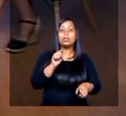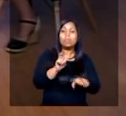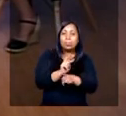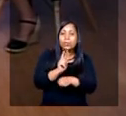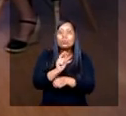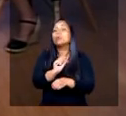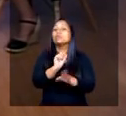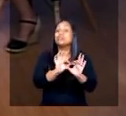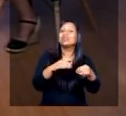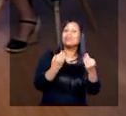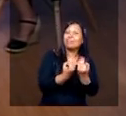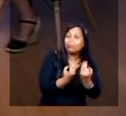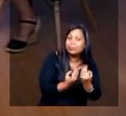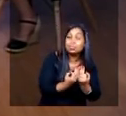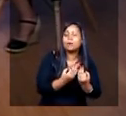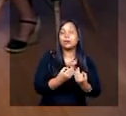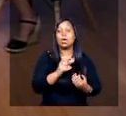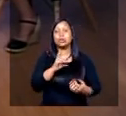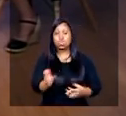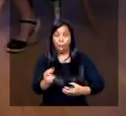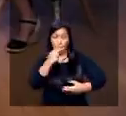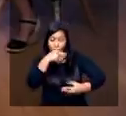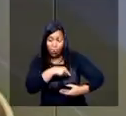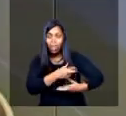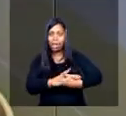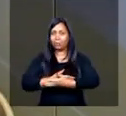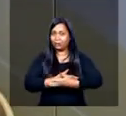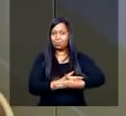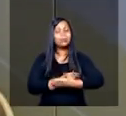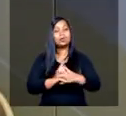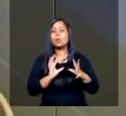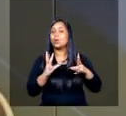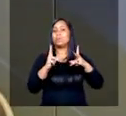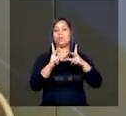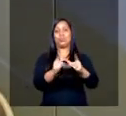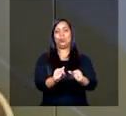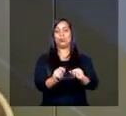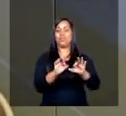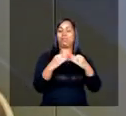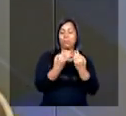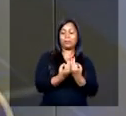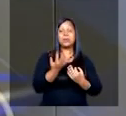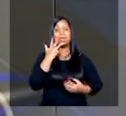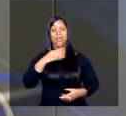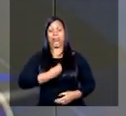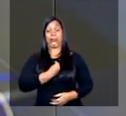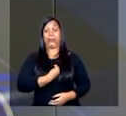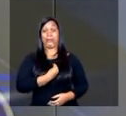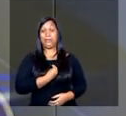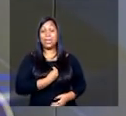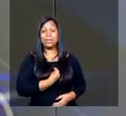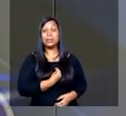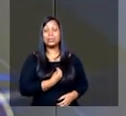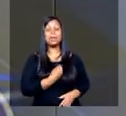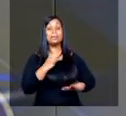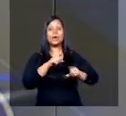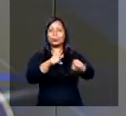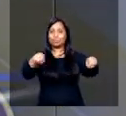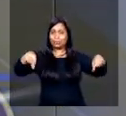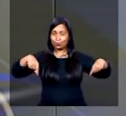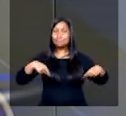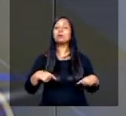da família. Sim. Então, vocês não estão prestando atenção só nessa criança. É um ambiente, né? A criança está ali, mas o